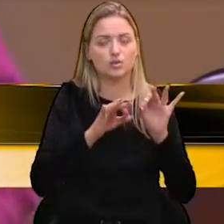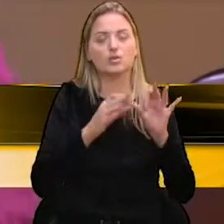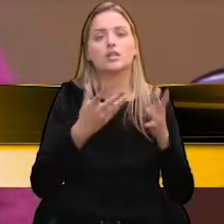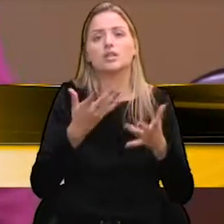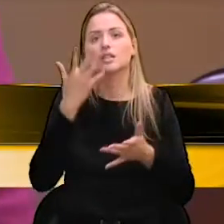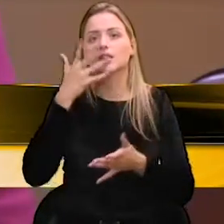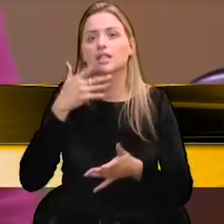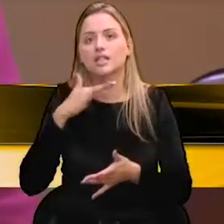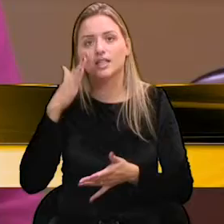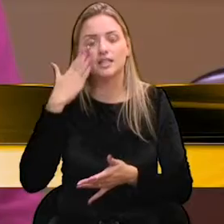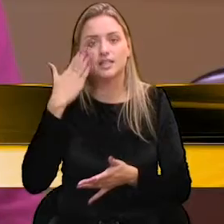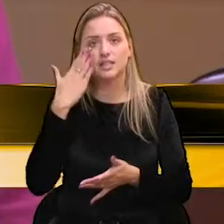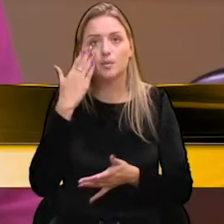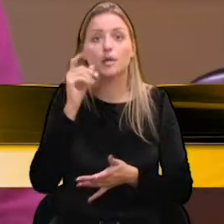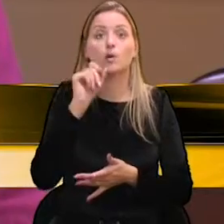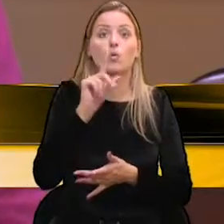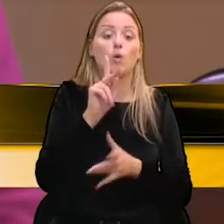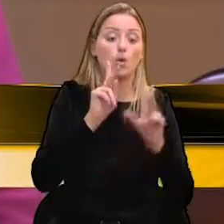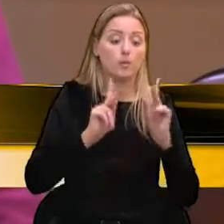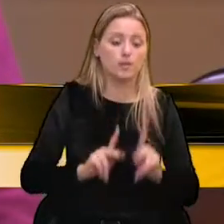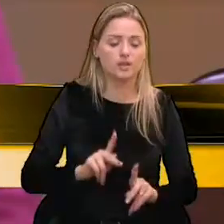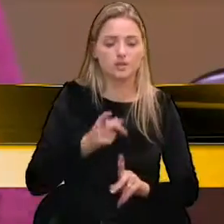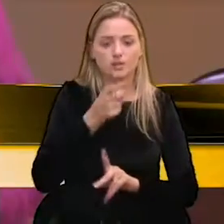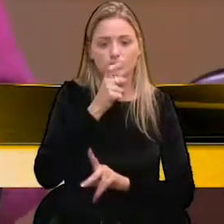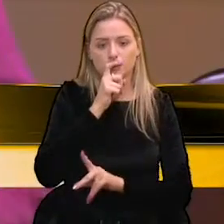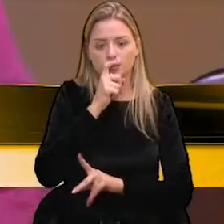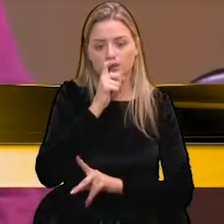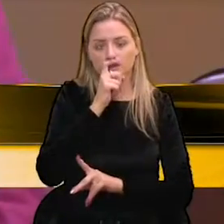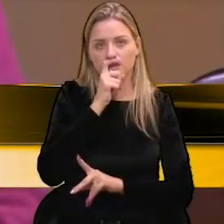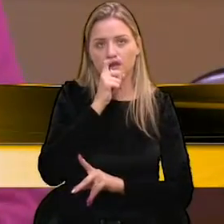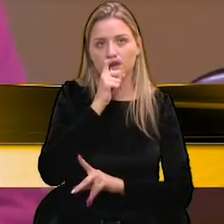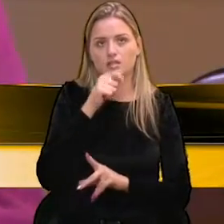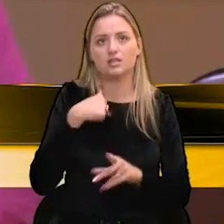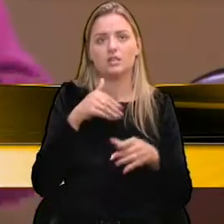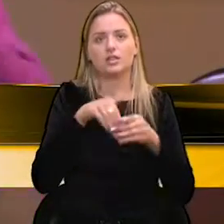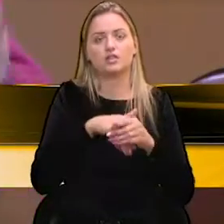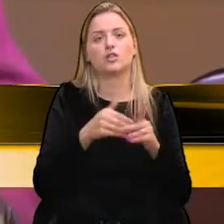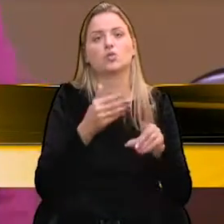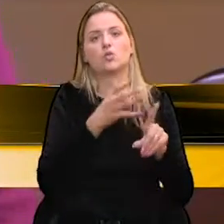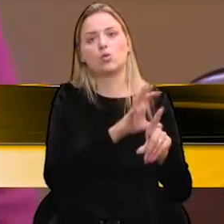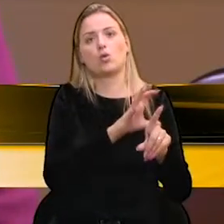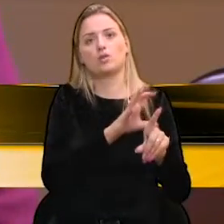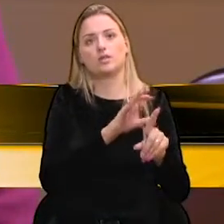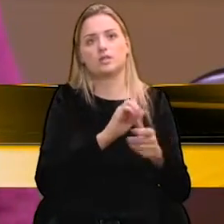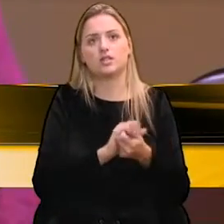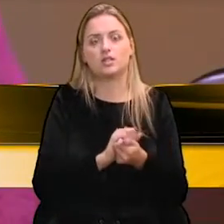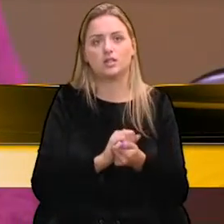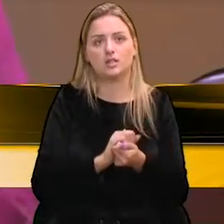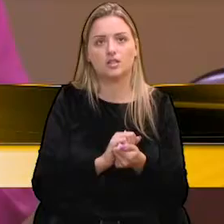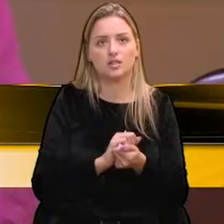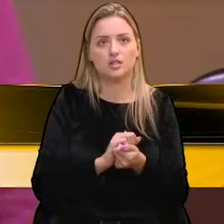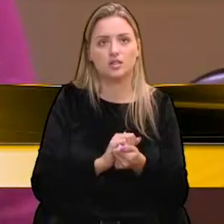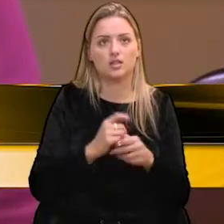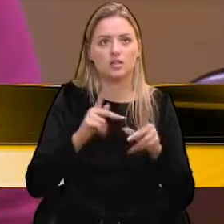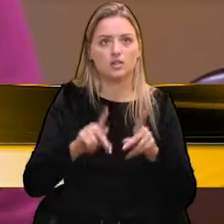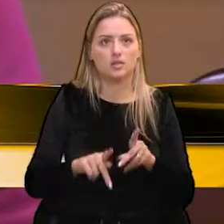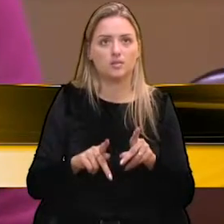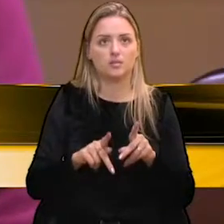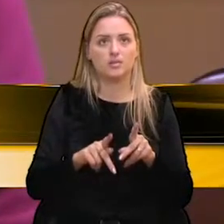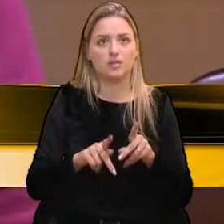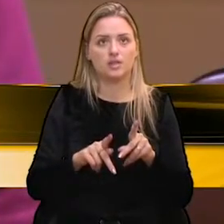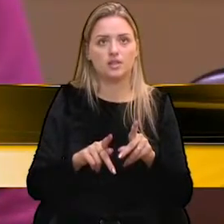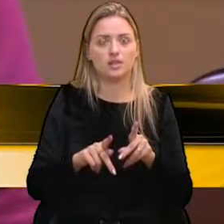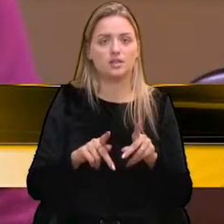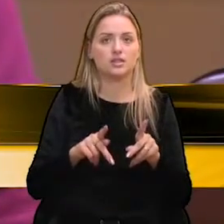criança saber no mínimo quem é o pai, mesmo assim eu vou votar contrário ao parecer, por uma oportunidade de uma criança que vem ao mundo saber quem é o